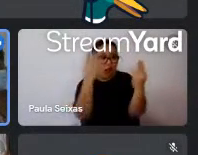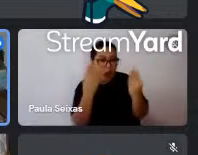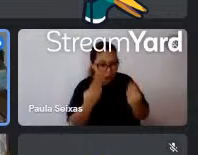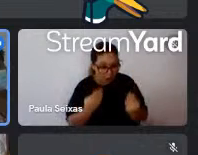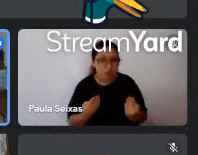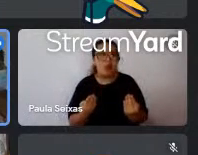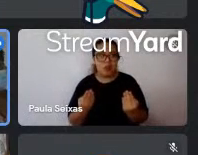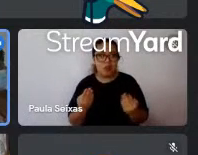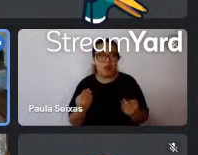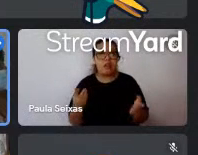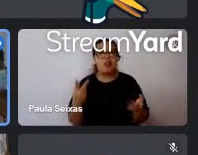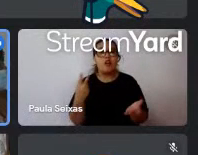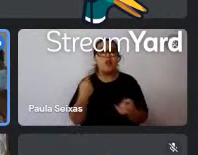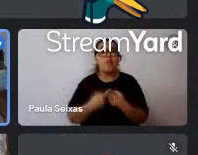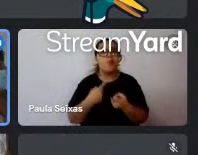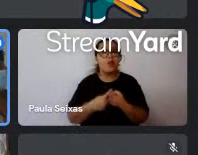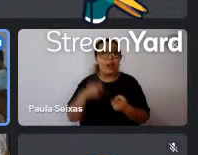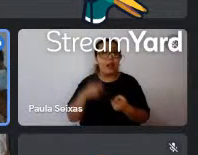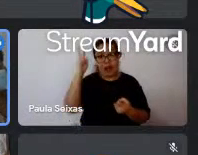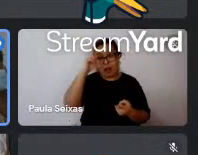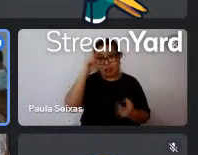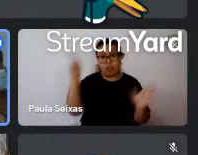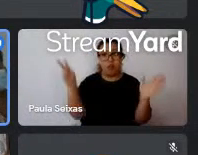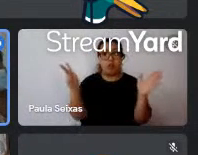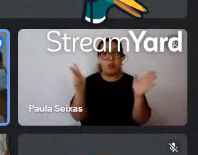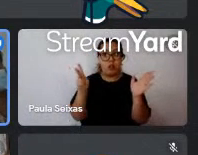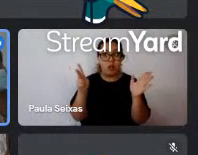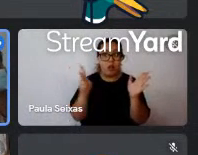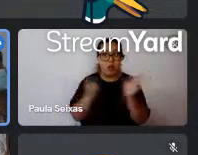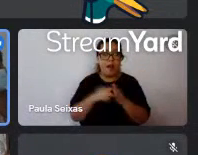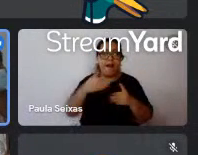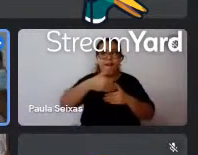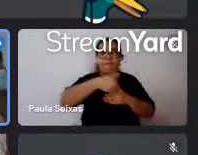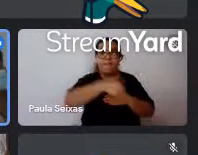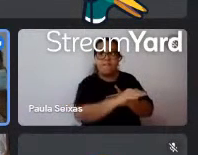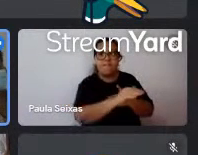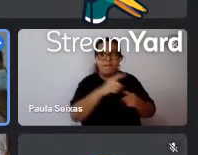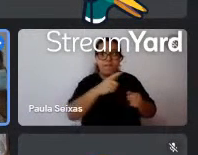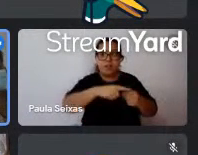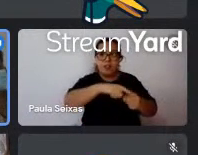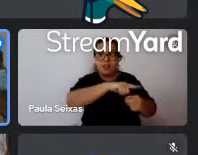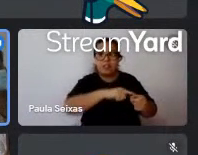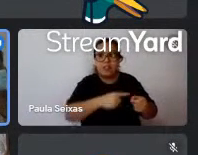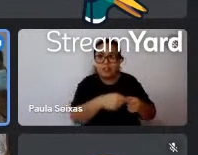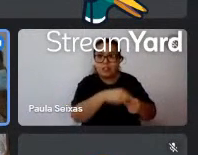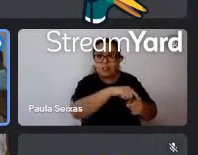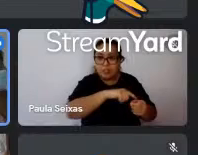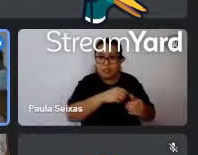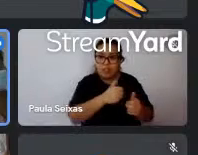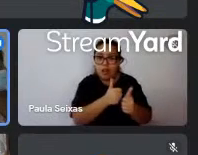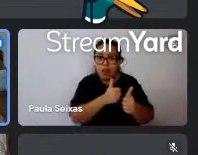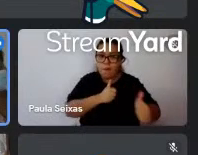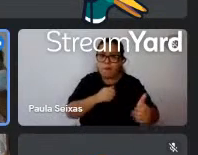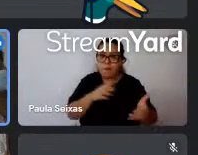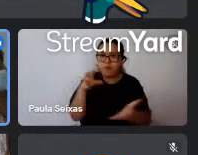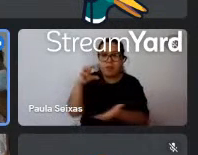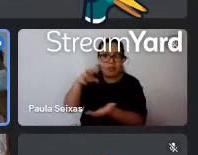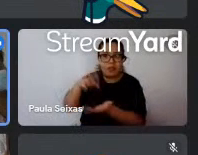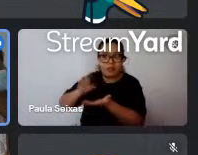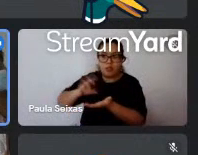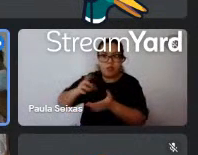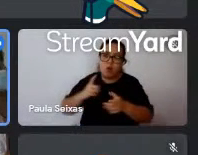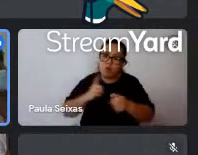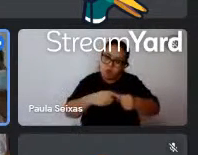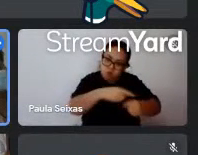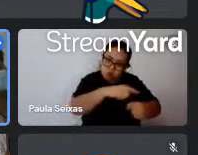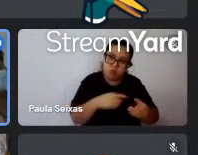que as histórias são contadas mesmo fora da capital, fora dos centros urbanos, muito mais nos interiores e muito mais por